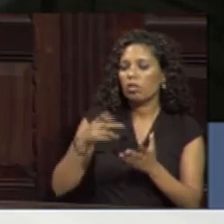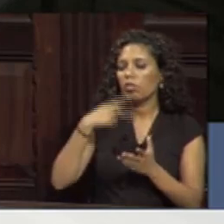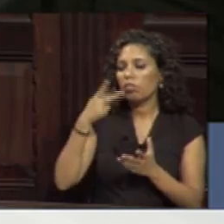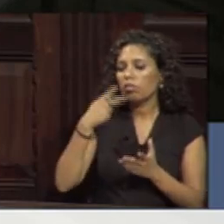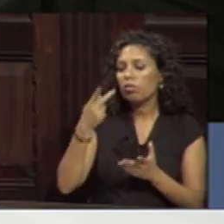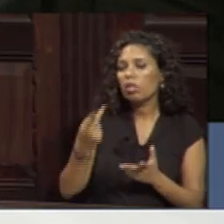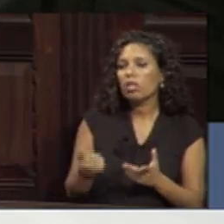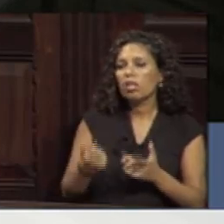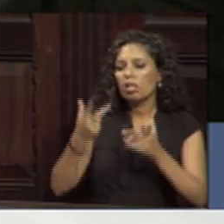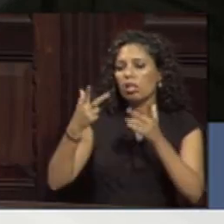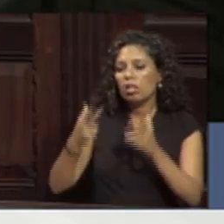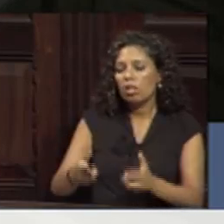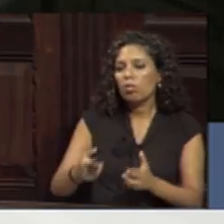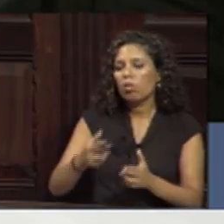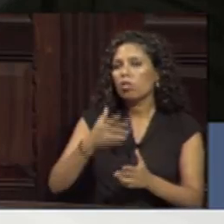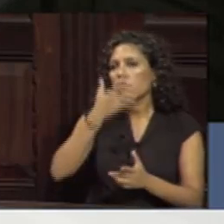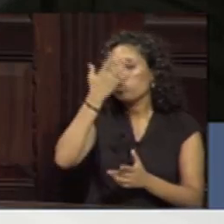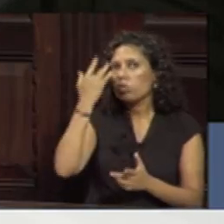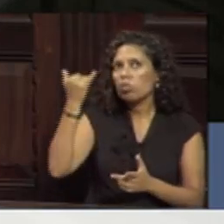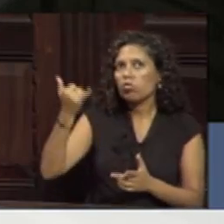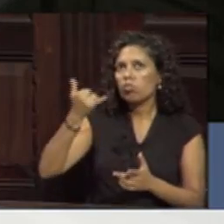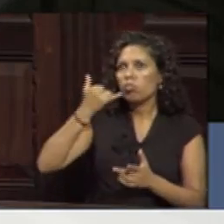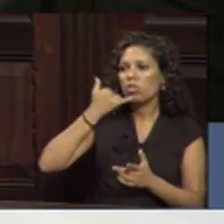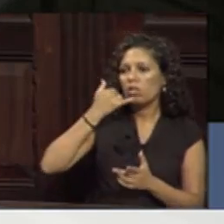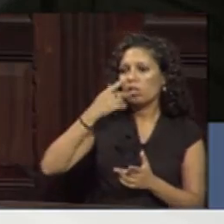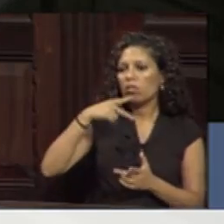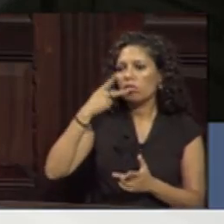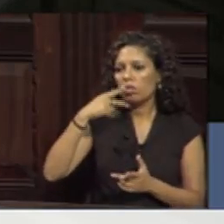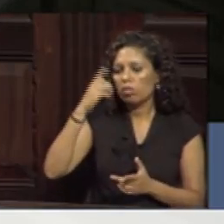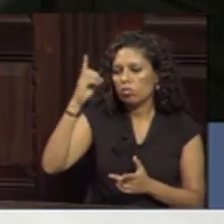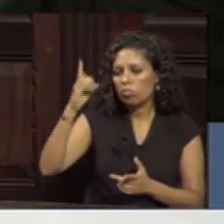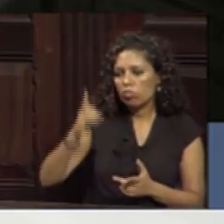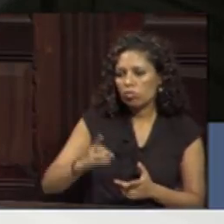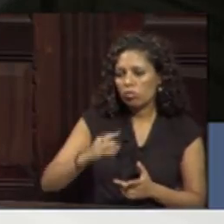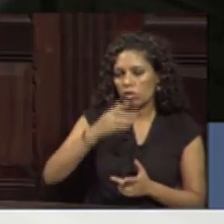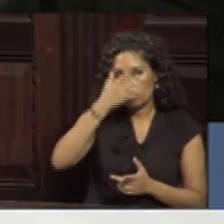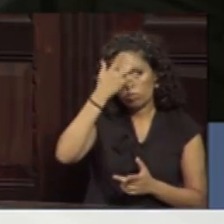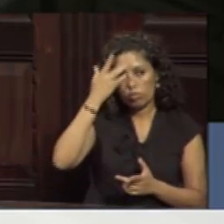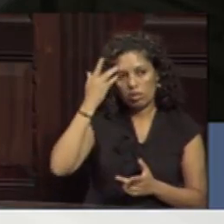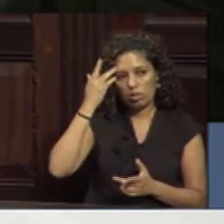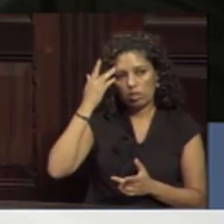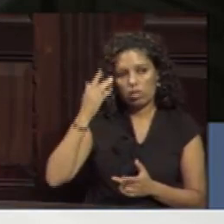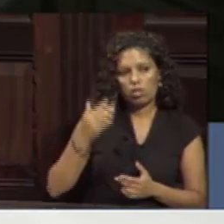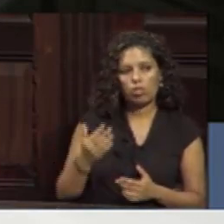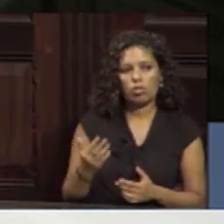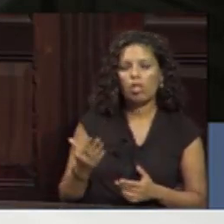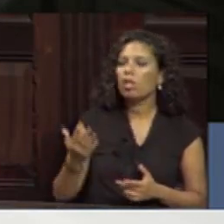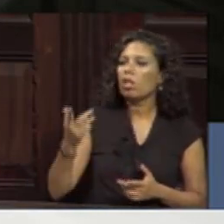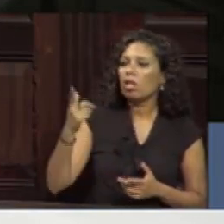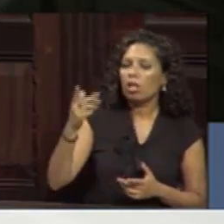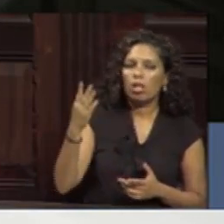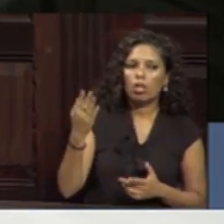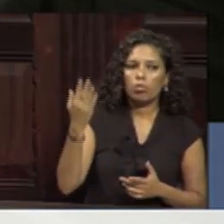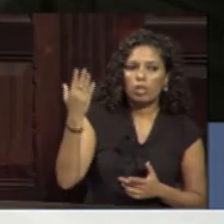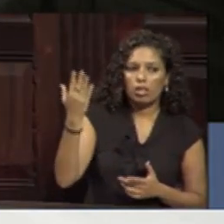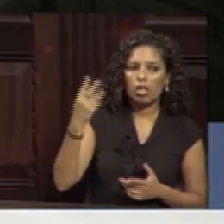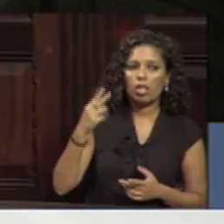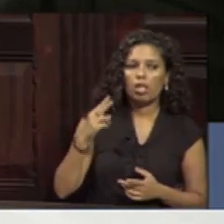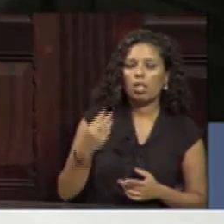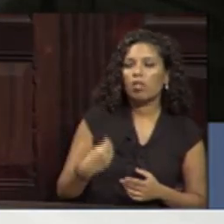humanos, daqueles que militam pelas causas progressistas. Marielle e Anderson